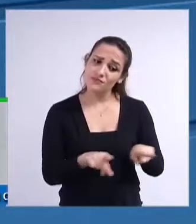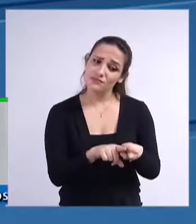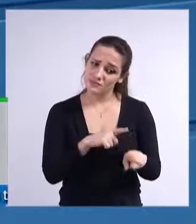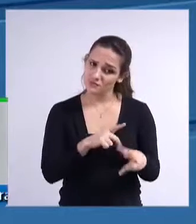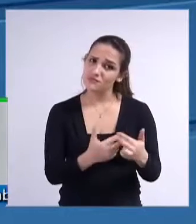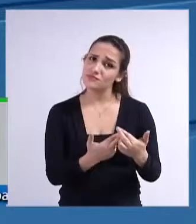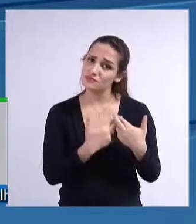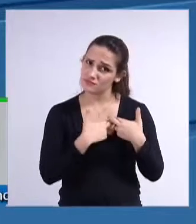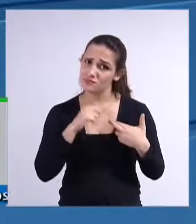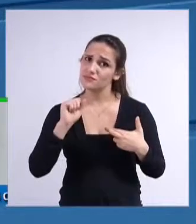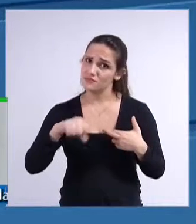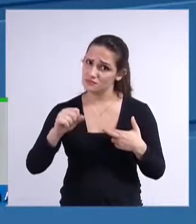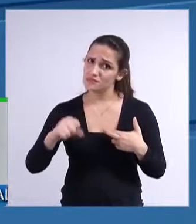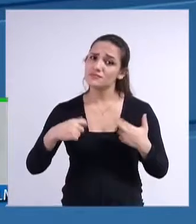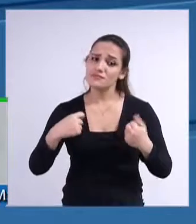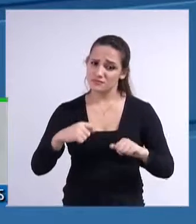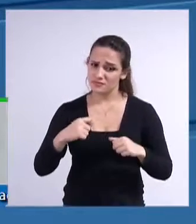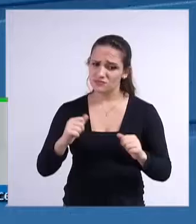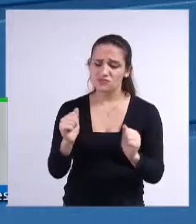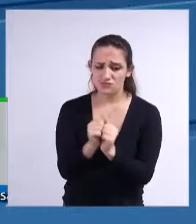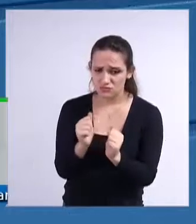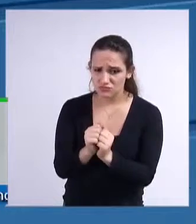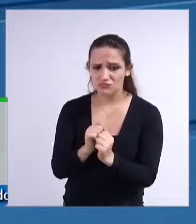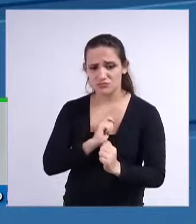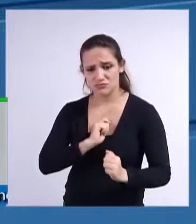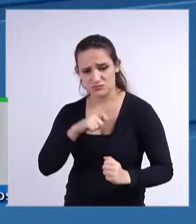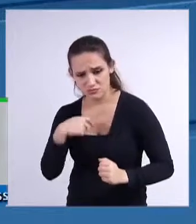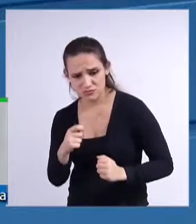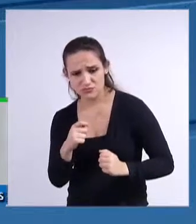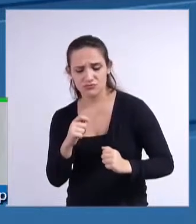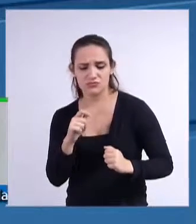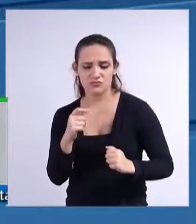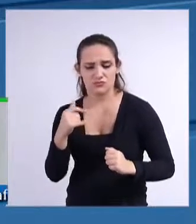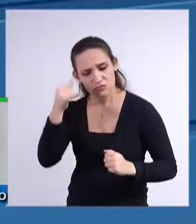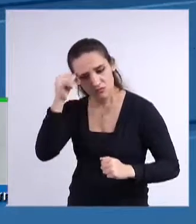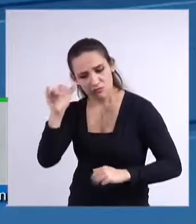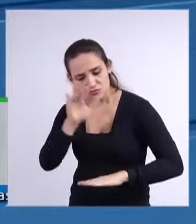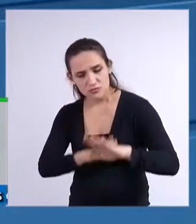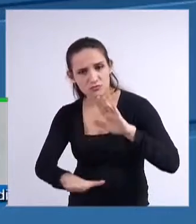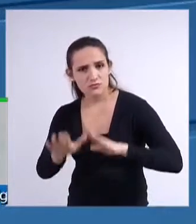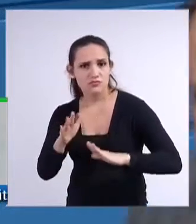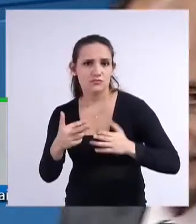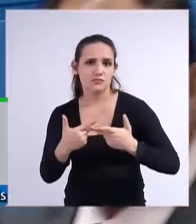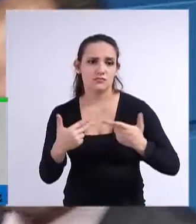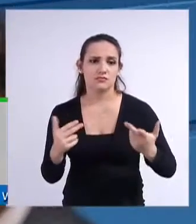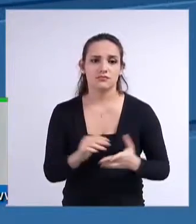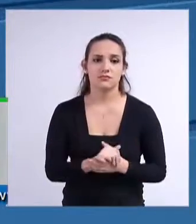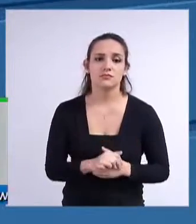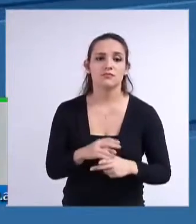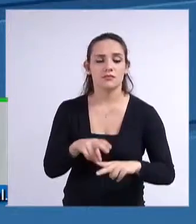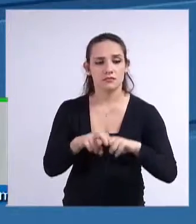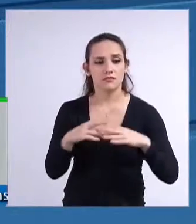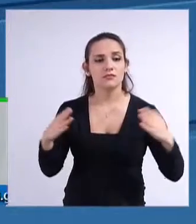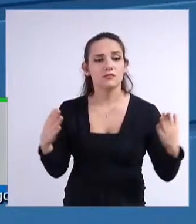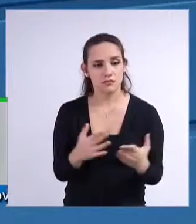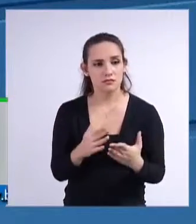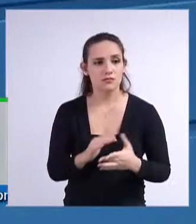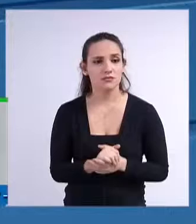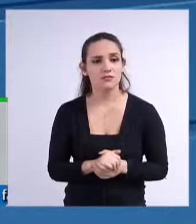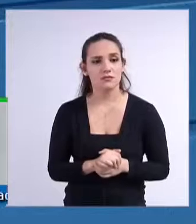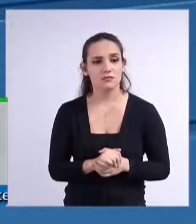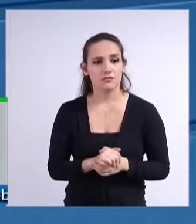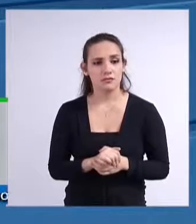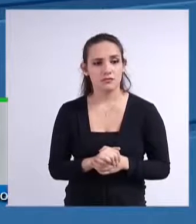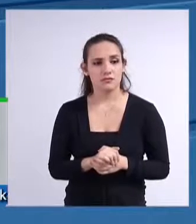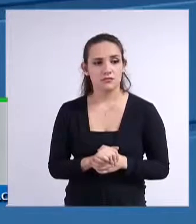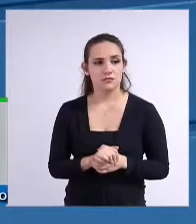precisa participar e adotar medidas de prevenção em relação a isso. Então, deixo aqui patenteado